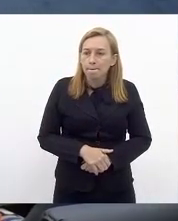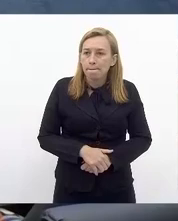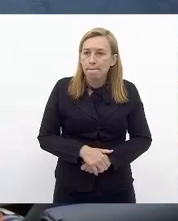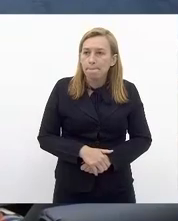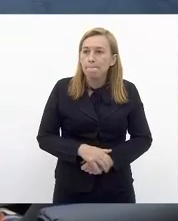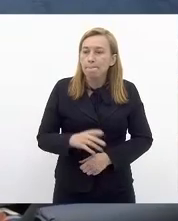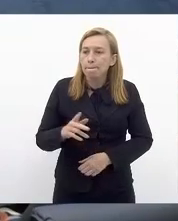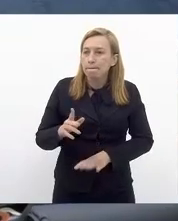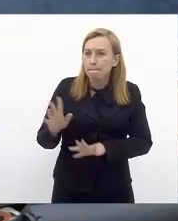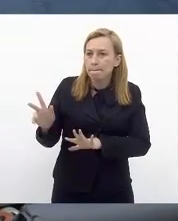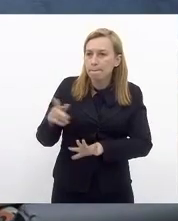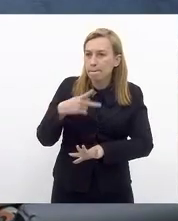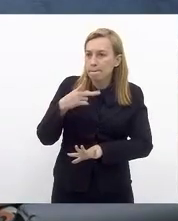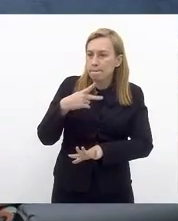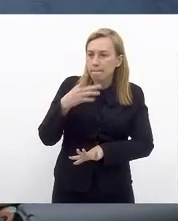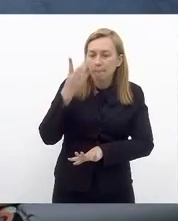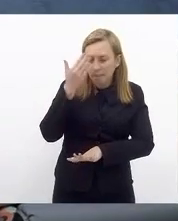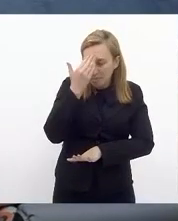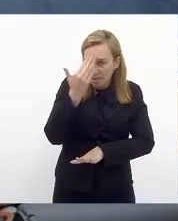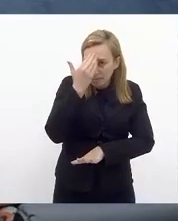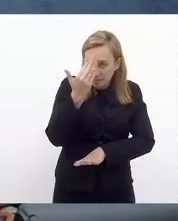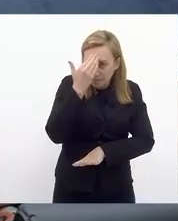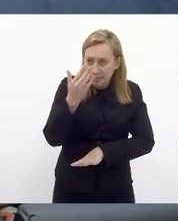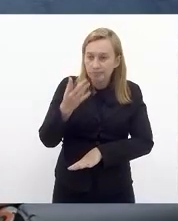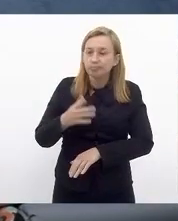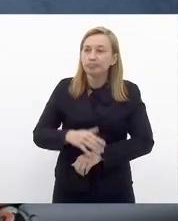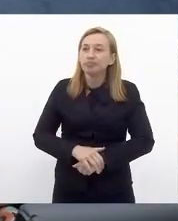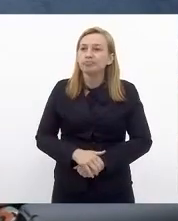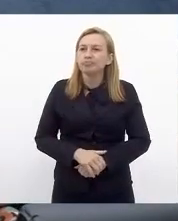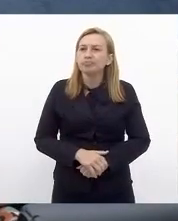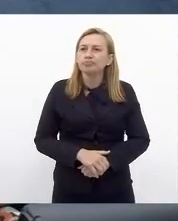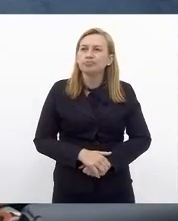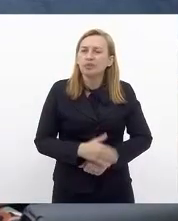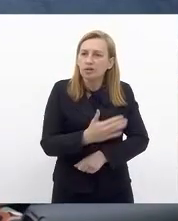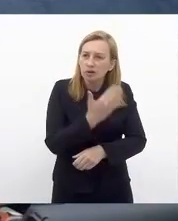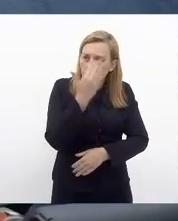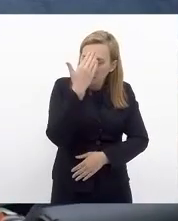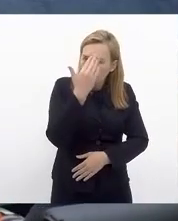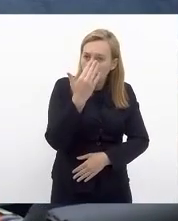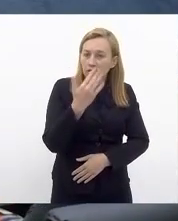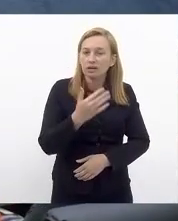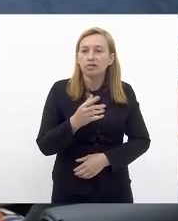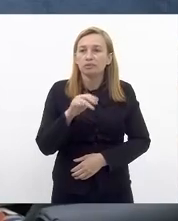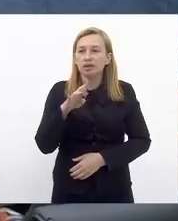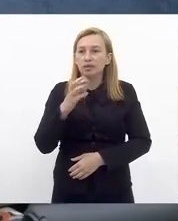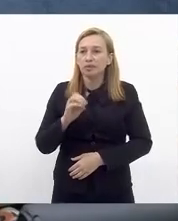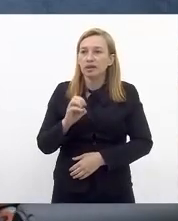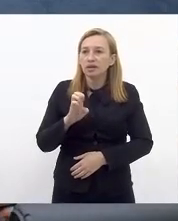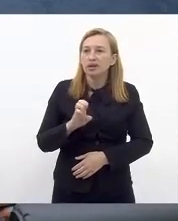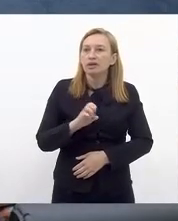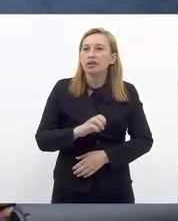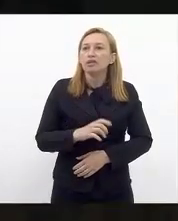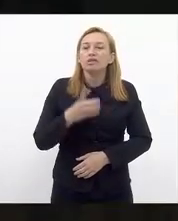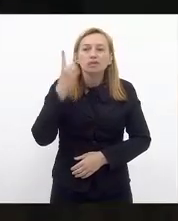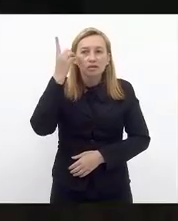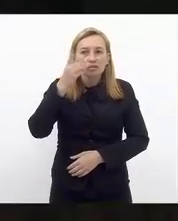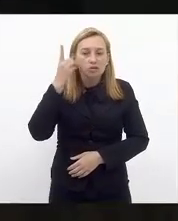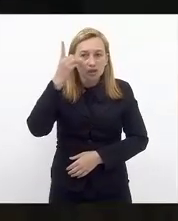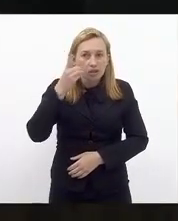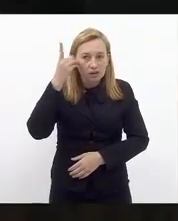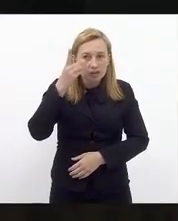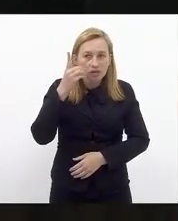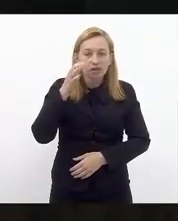a passar a palavra no Obrigado ele sempre a gente trabalha um abraço attenberg passar a palavra o deputado